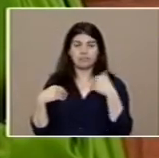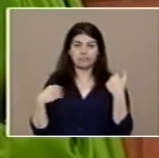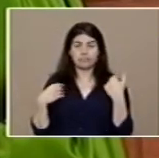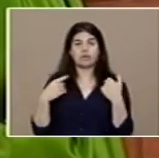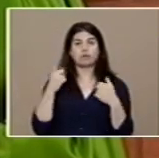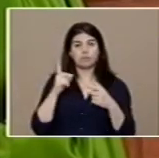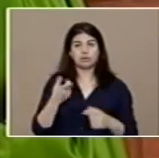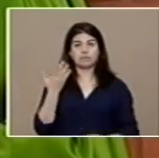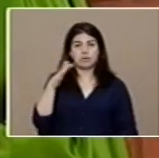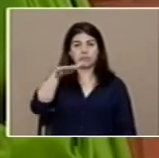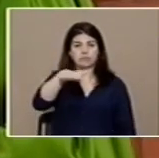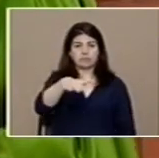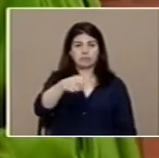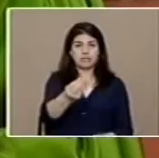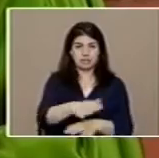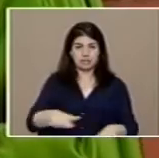sobre elas